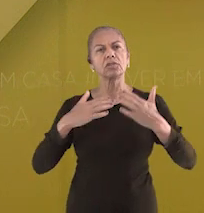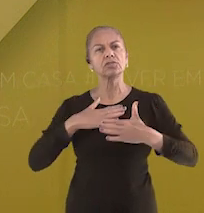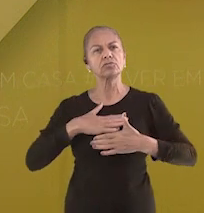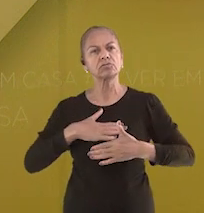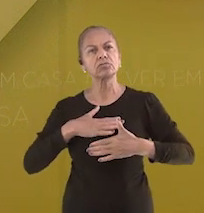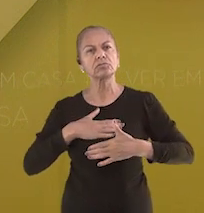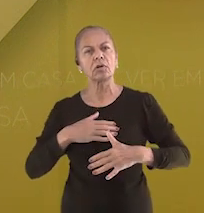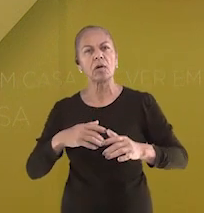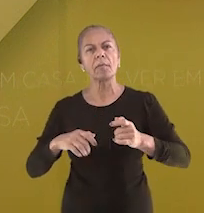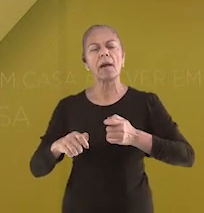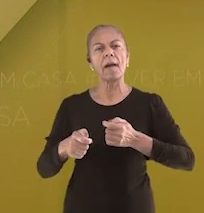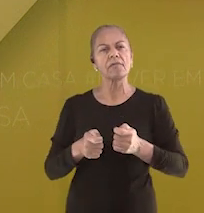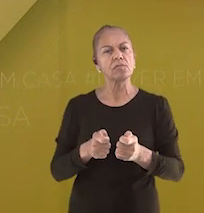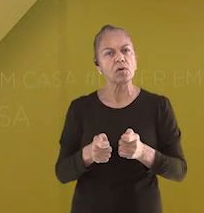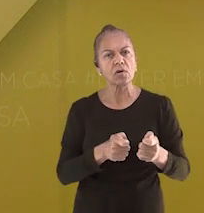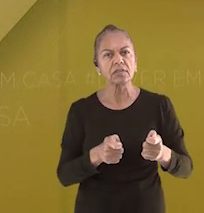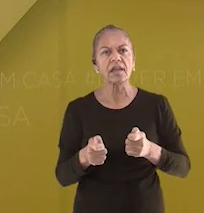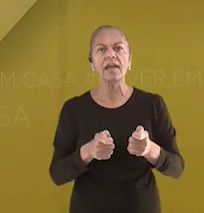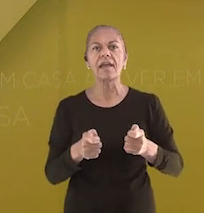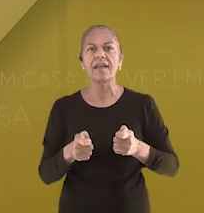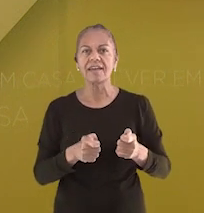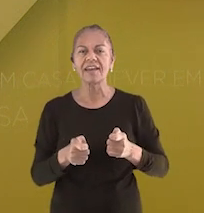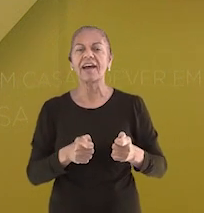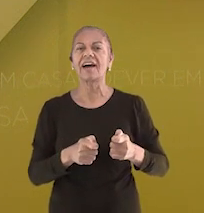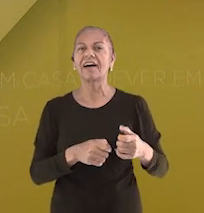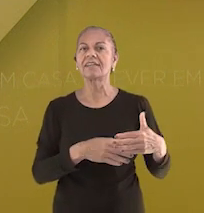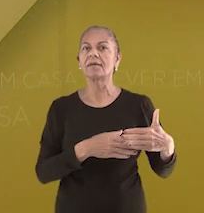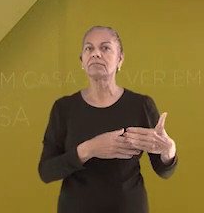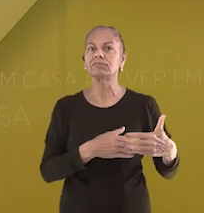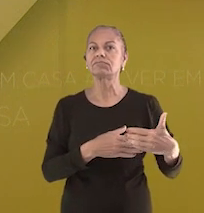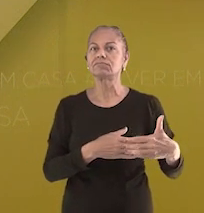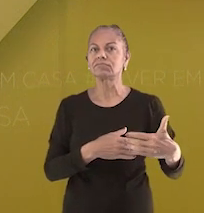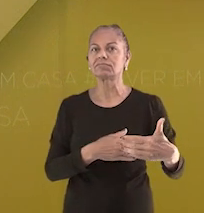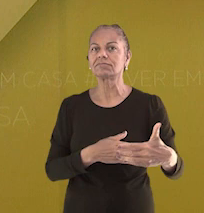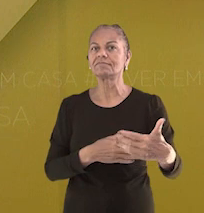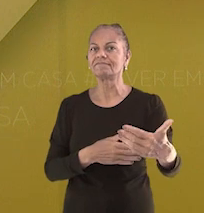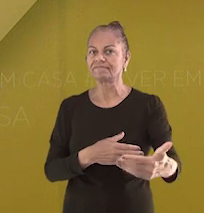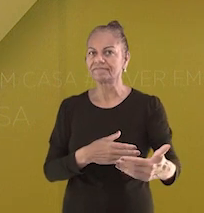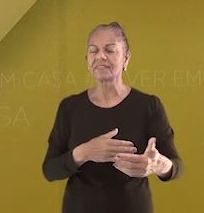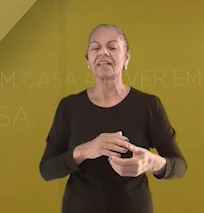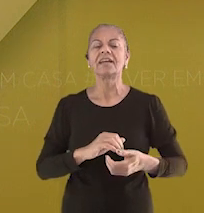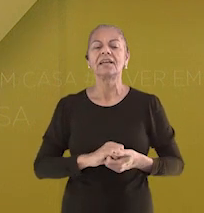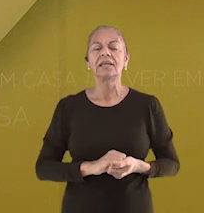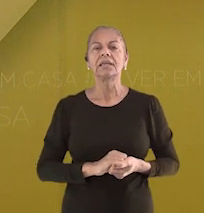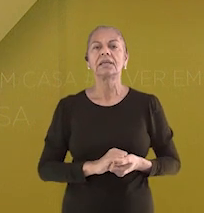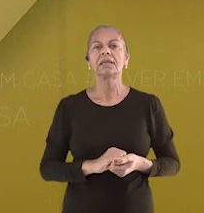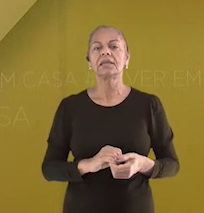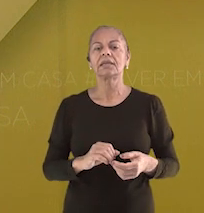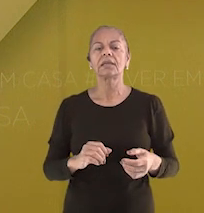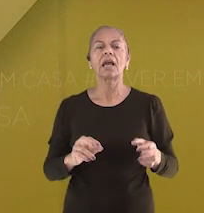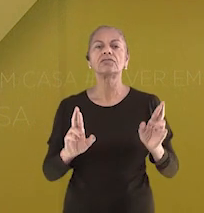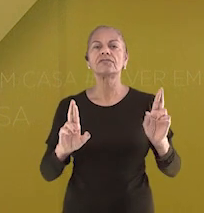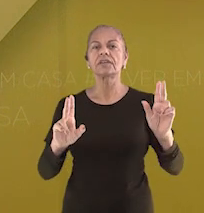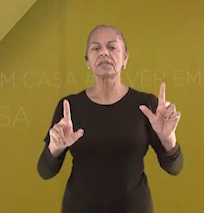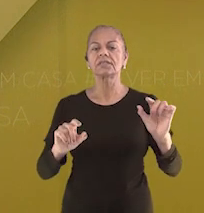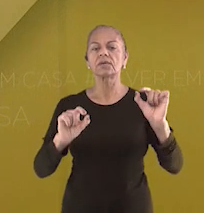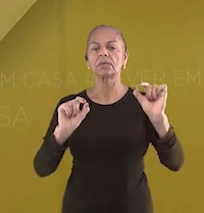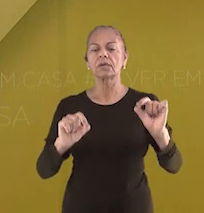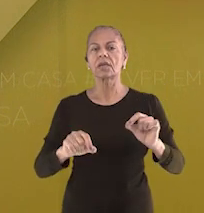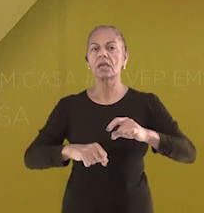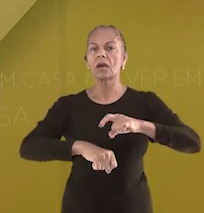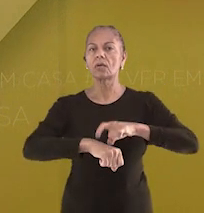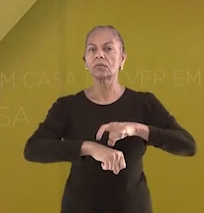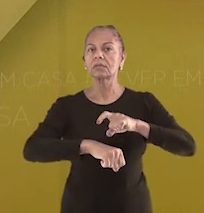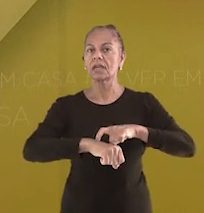longa. São exercícios mais leves e mais prolongados, onde o que faz a diferença é a duração dos